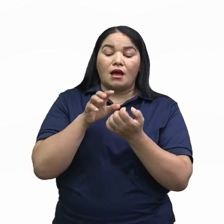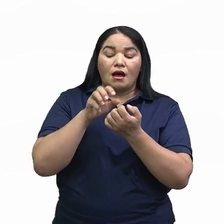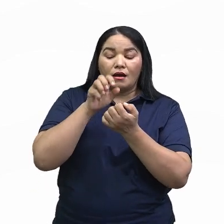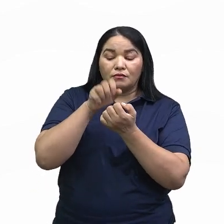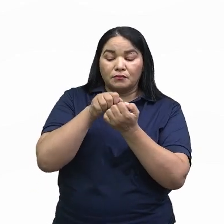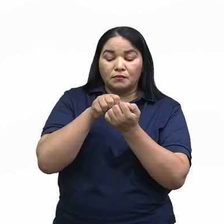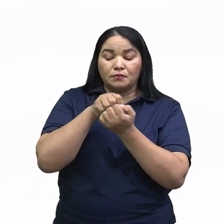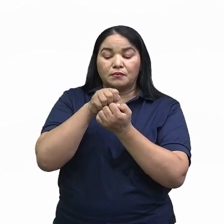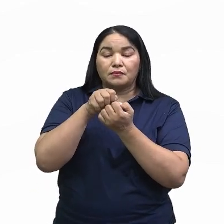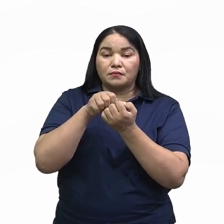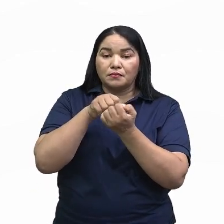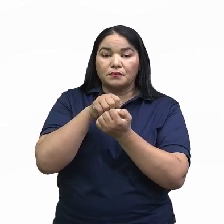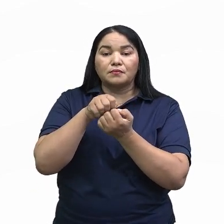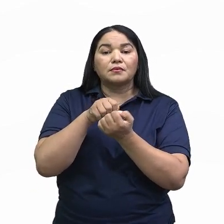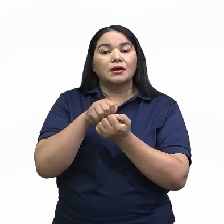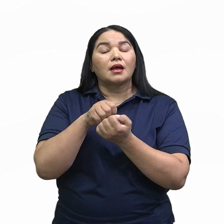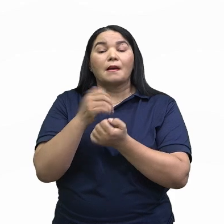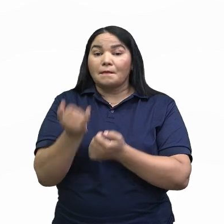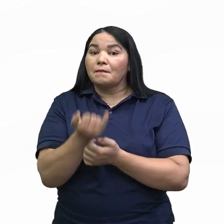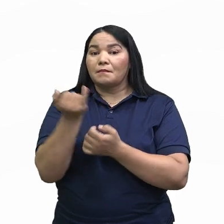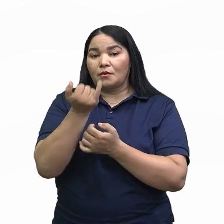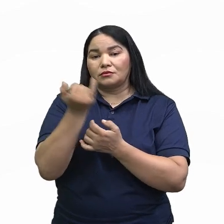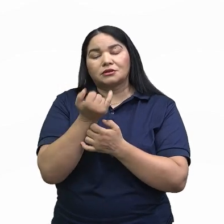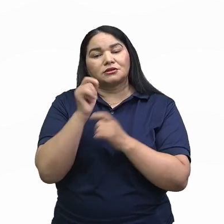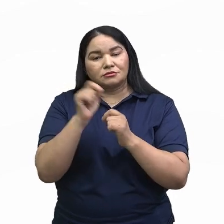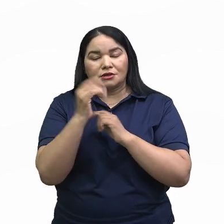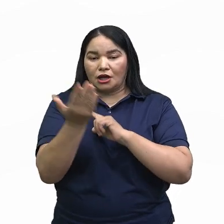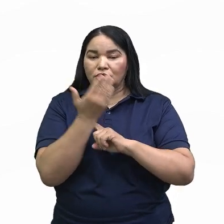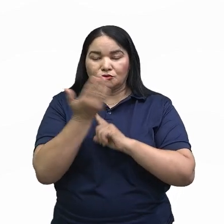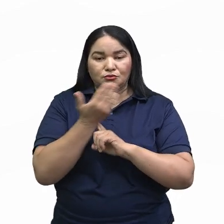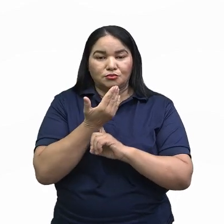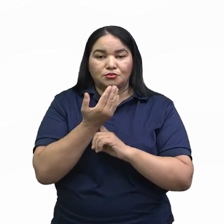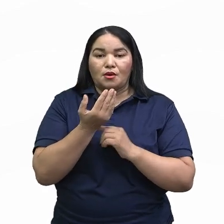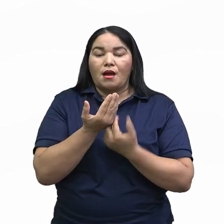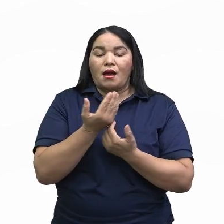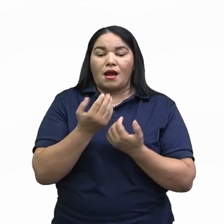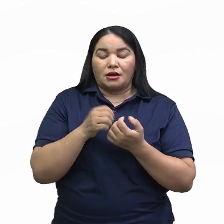sistema vai realizar para auxiliar na digestão. Tá? Então, essa